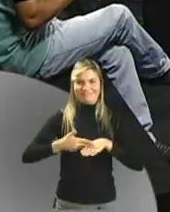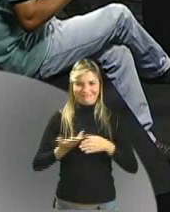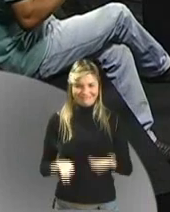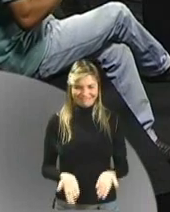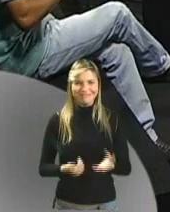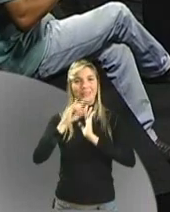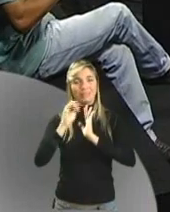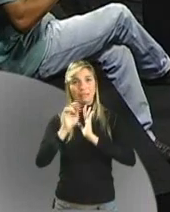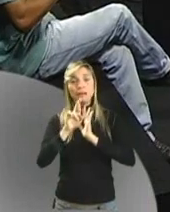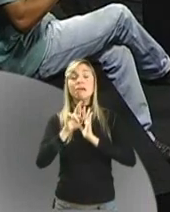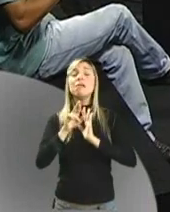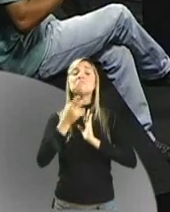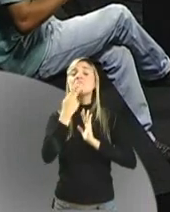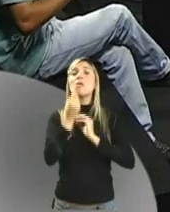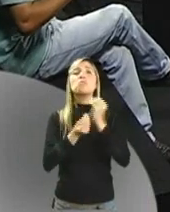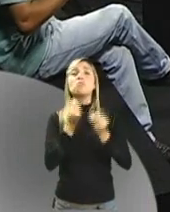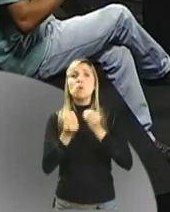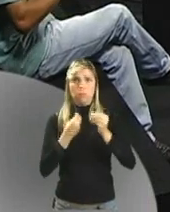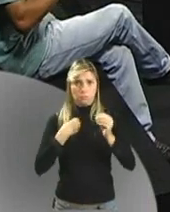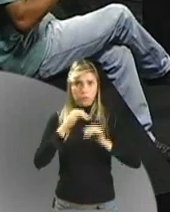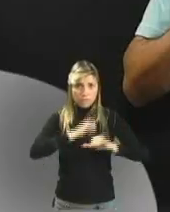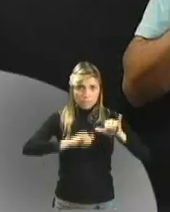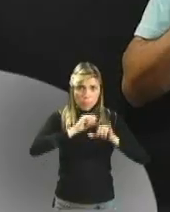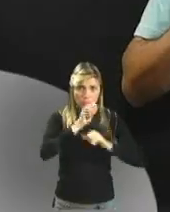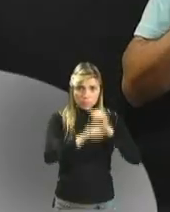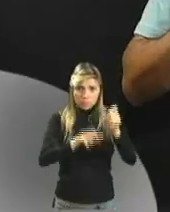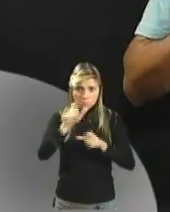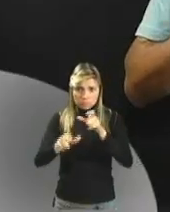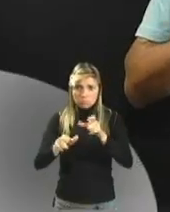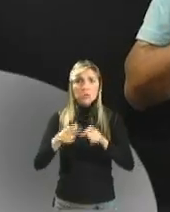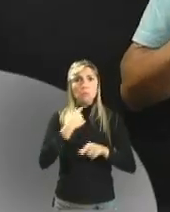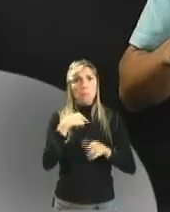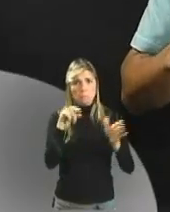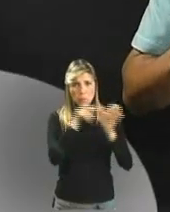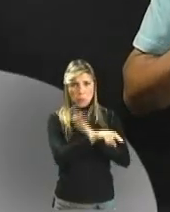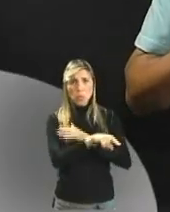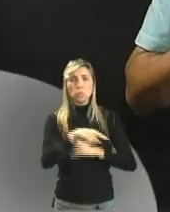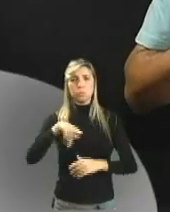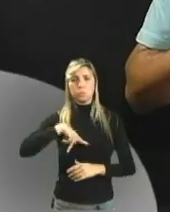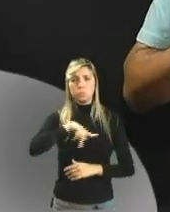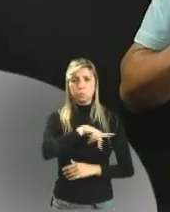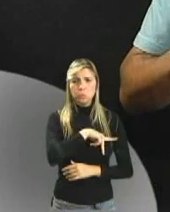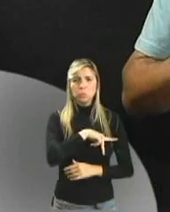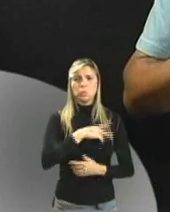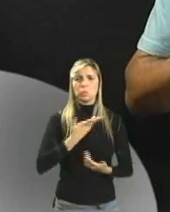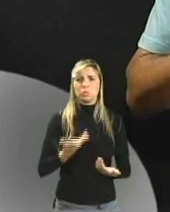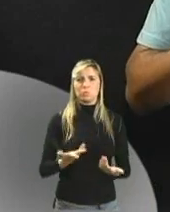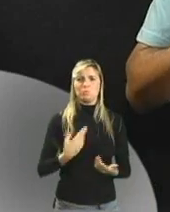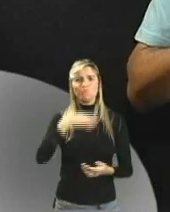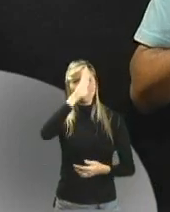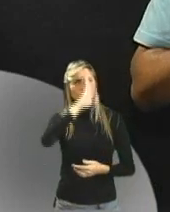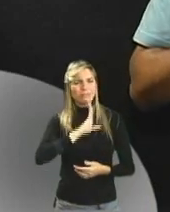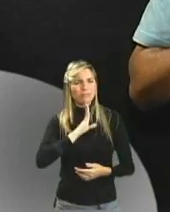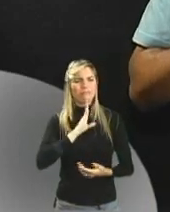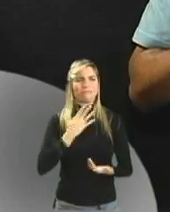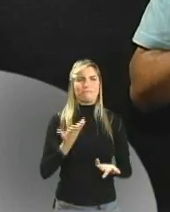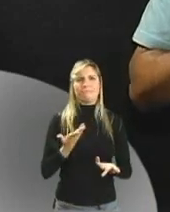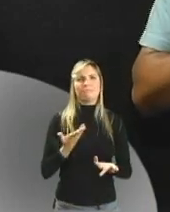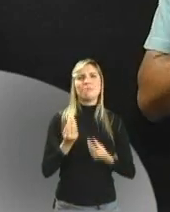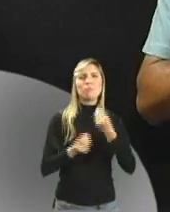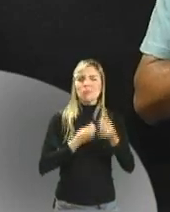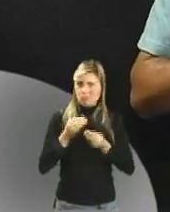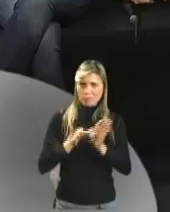Eu queria saber como é esse atendimento na rede pública, assim, como que o sistema